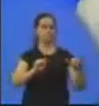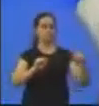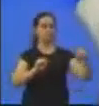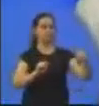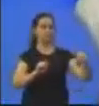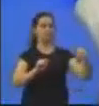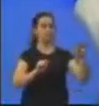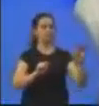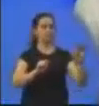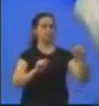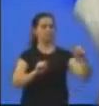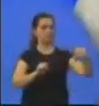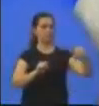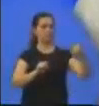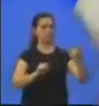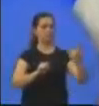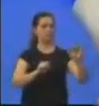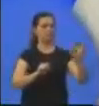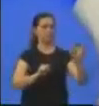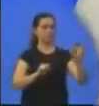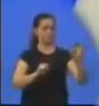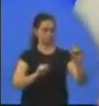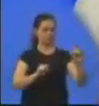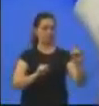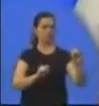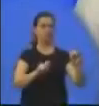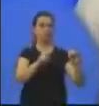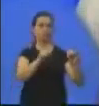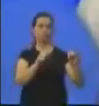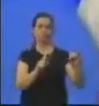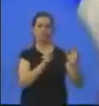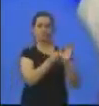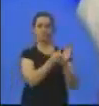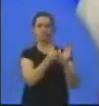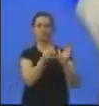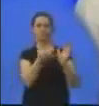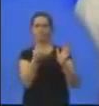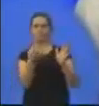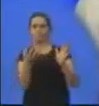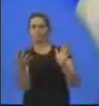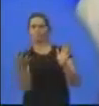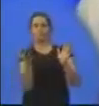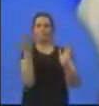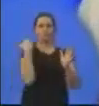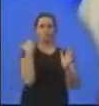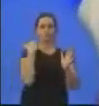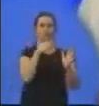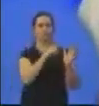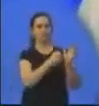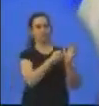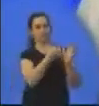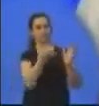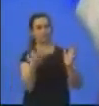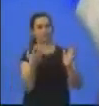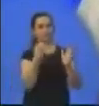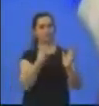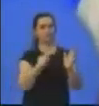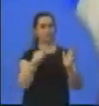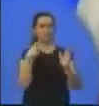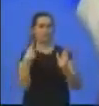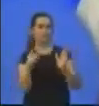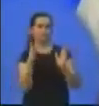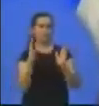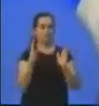x tende para infinito. Então, quando x tende para infinito, antes era, o limite tendia para um número e o número,